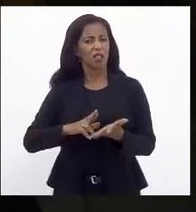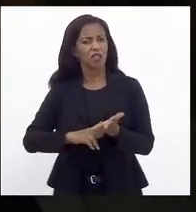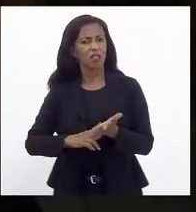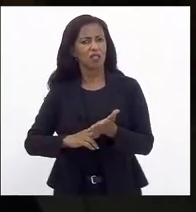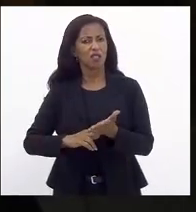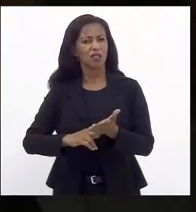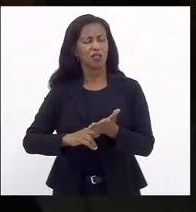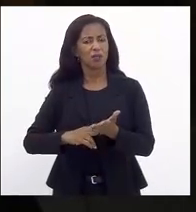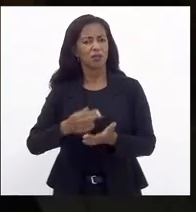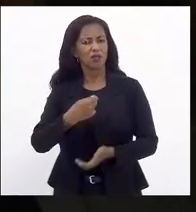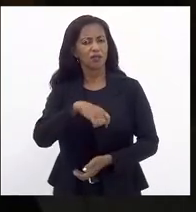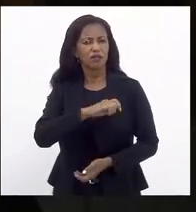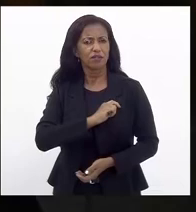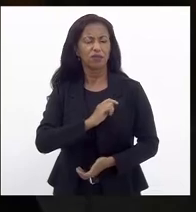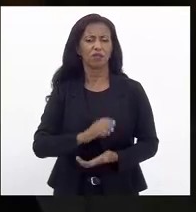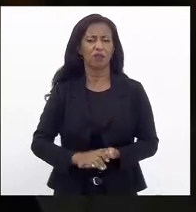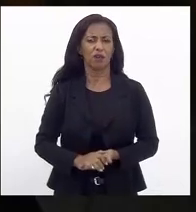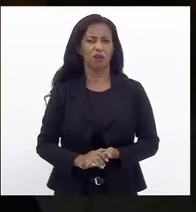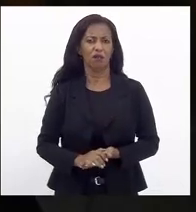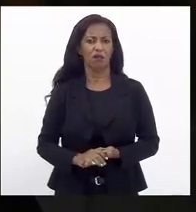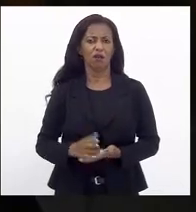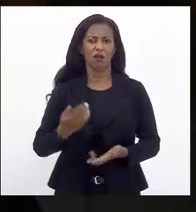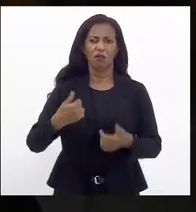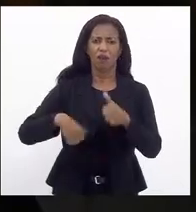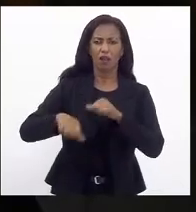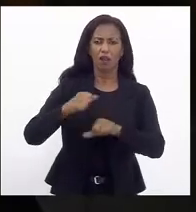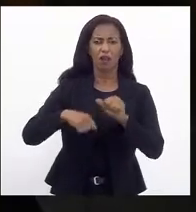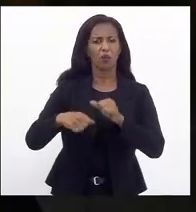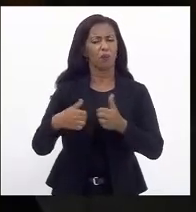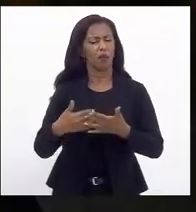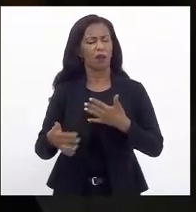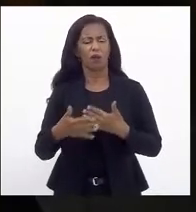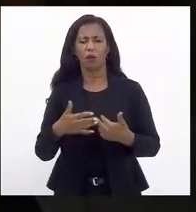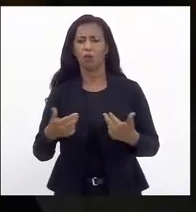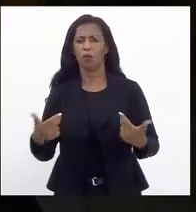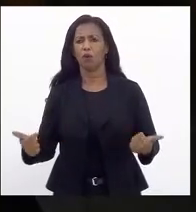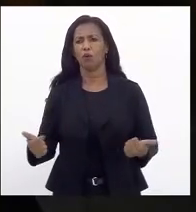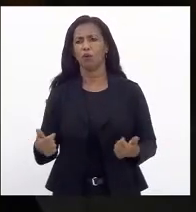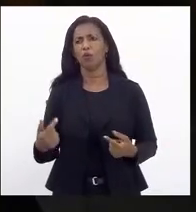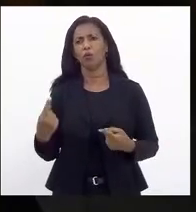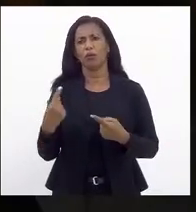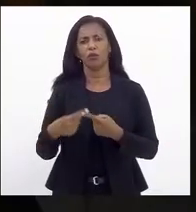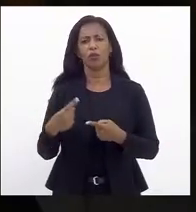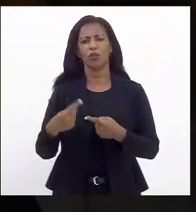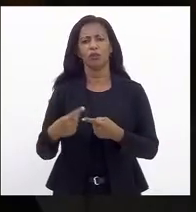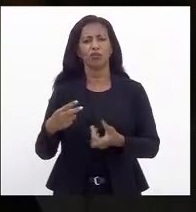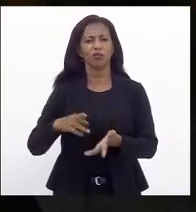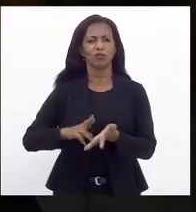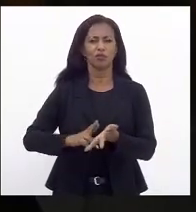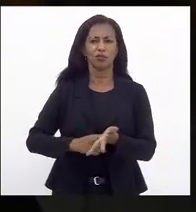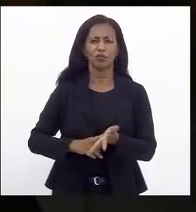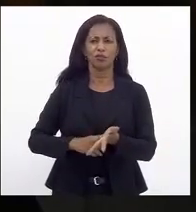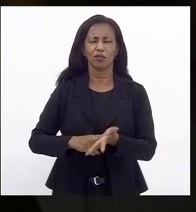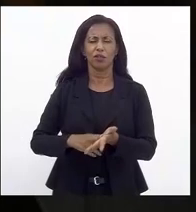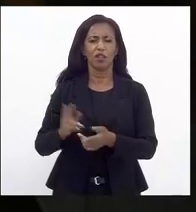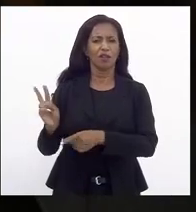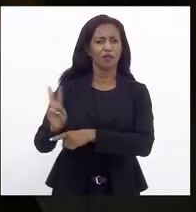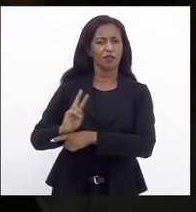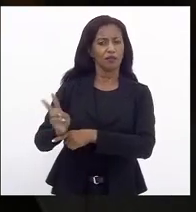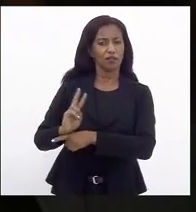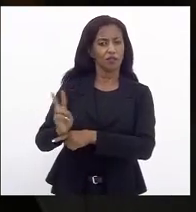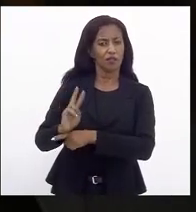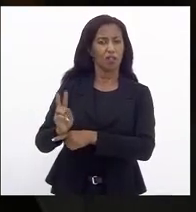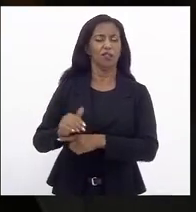regime de recuperação fiscal vai recuperar alguma coisa porque é um regime fiz